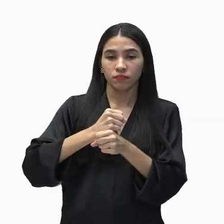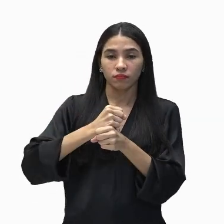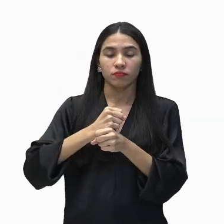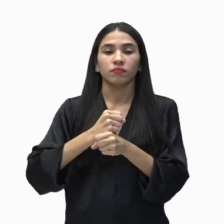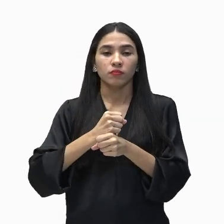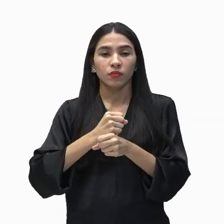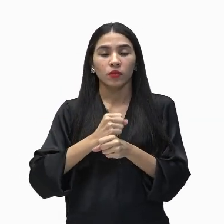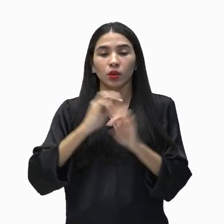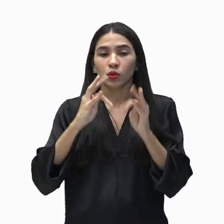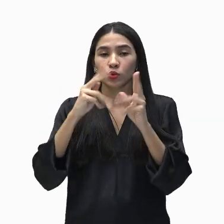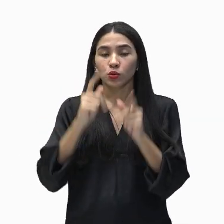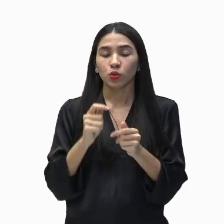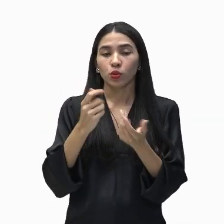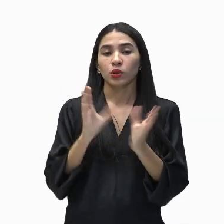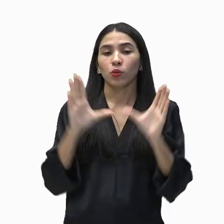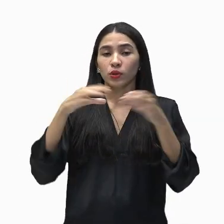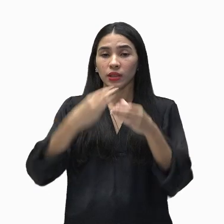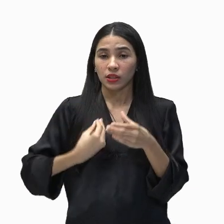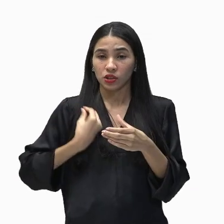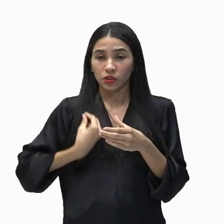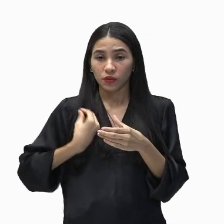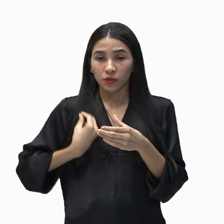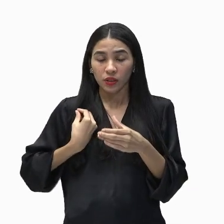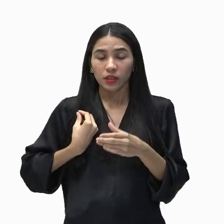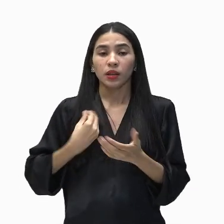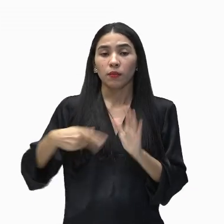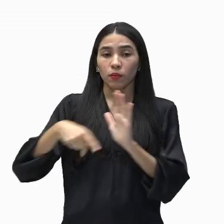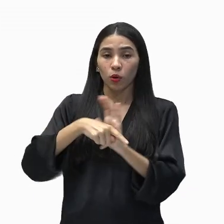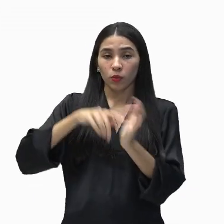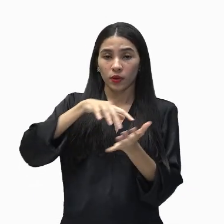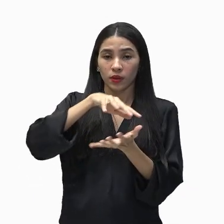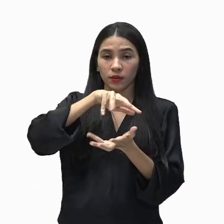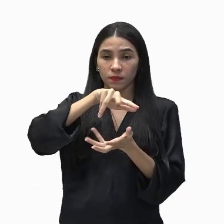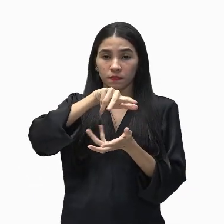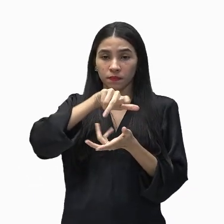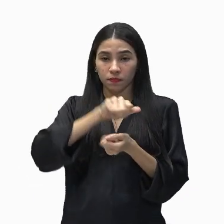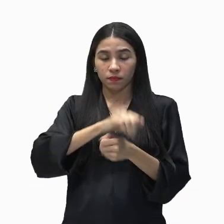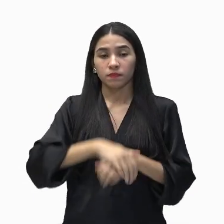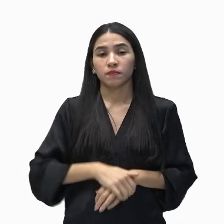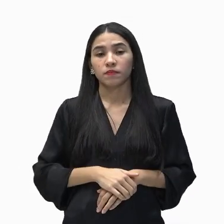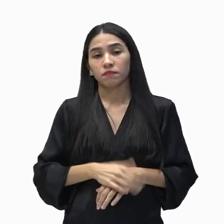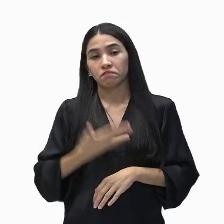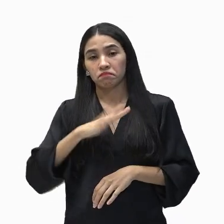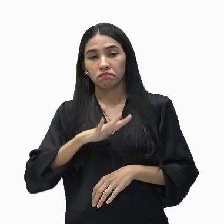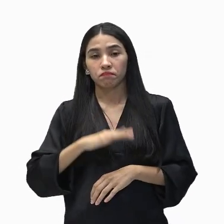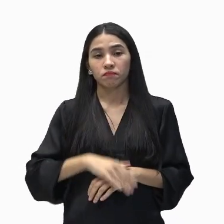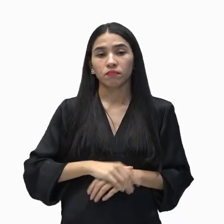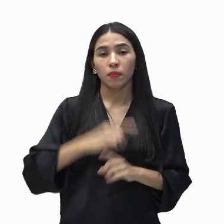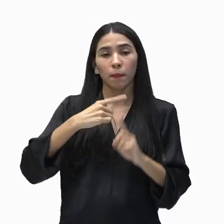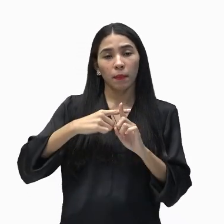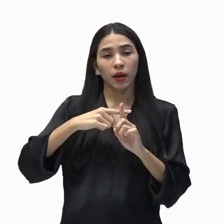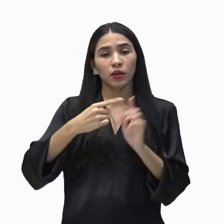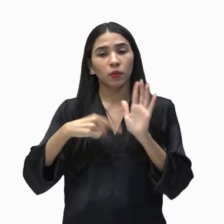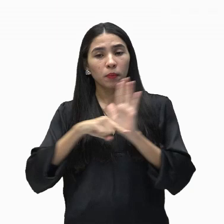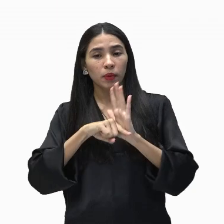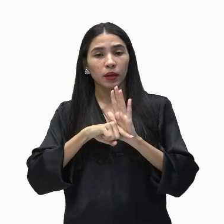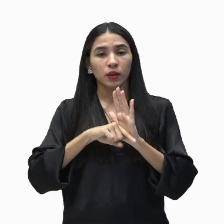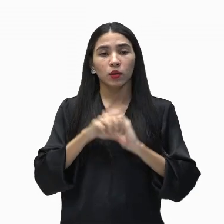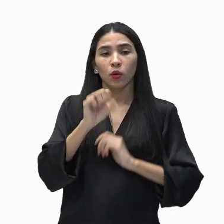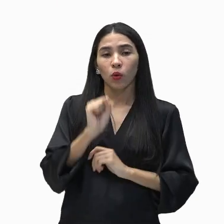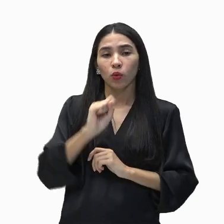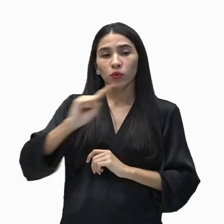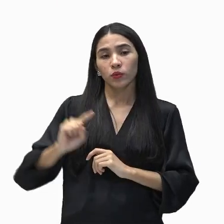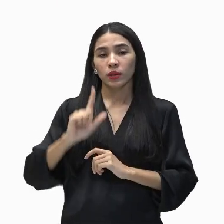de todos os indivíduos vivos do planeta Terra, que gerou uma estimativa de aproximadamente